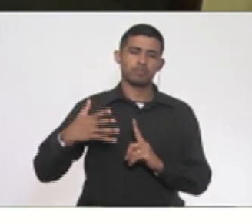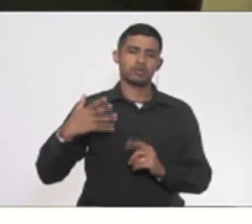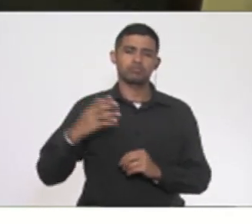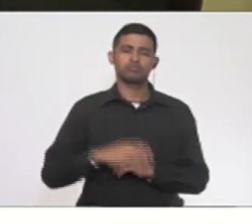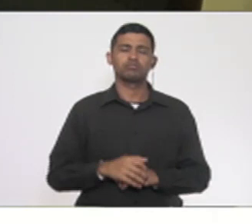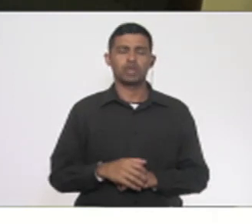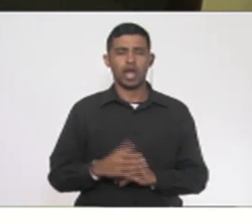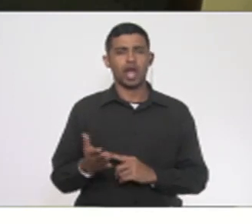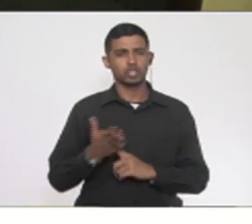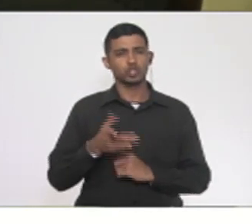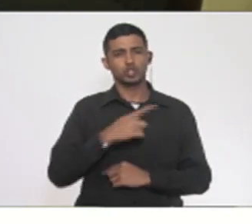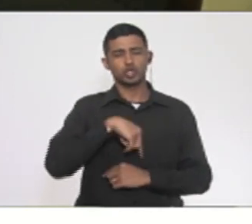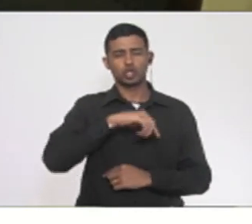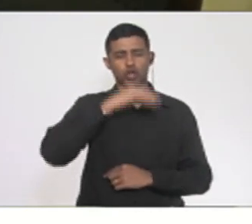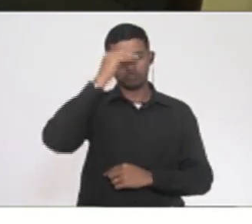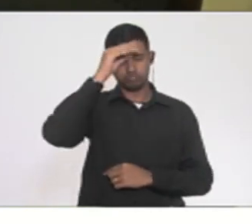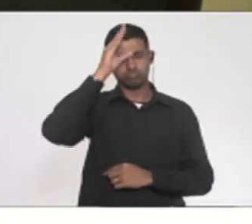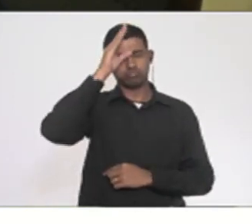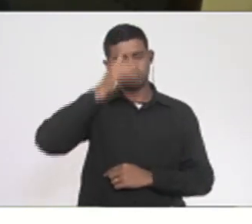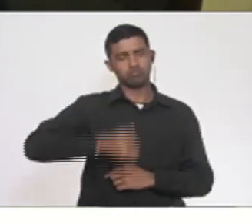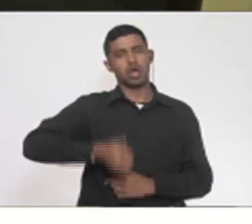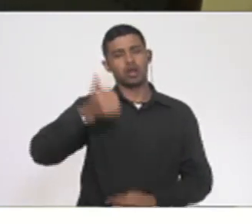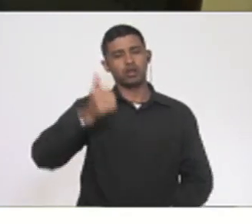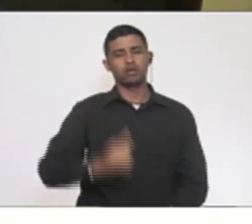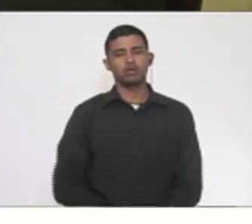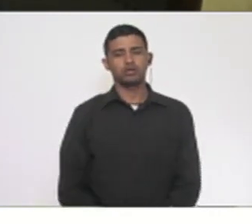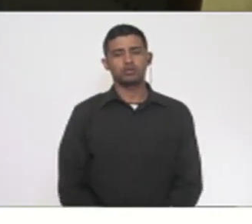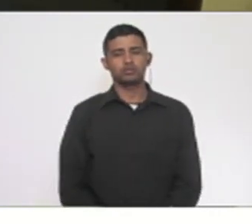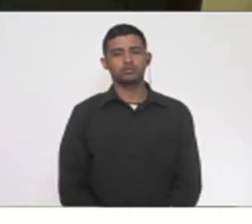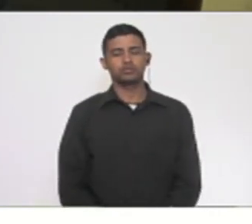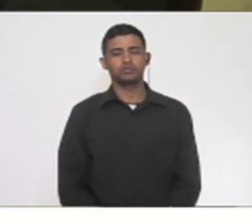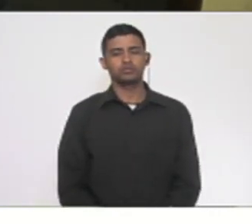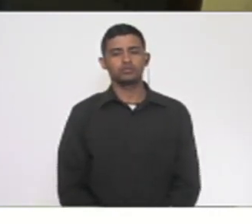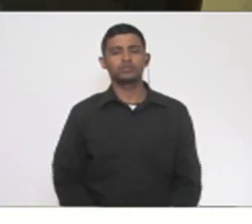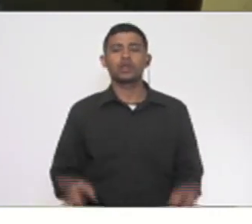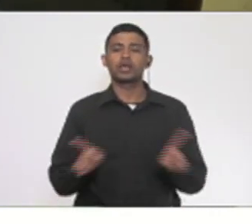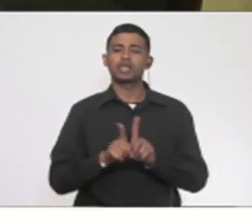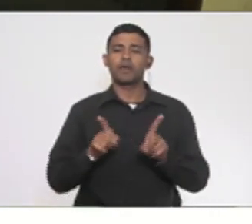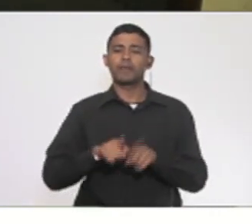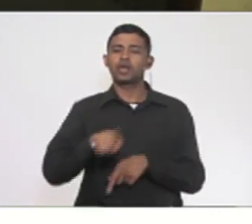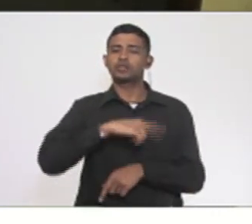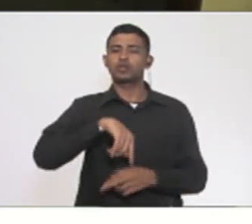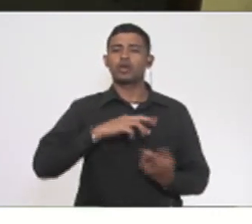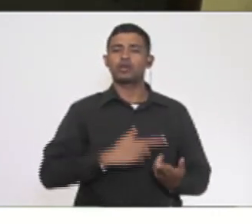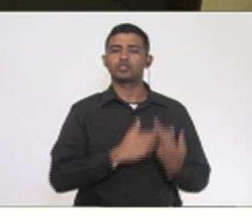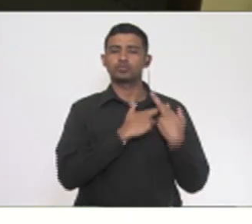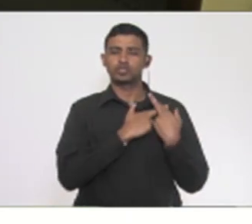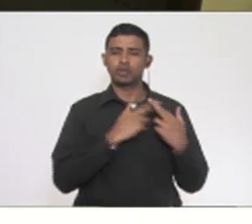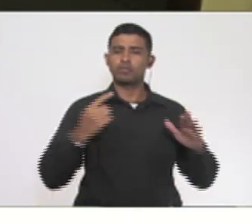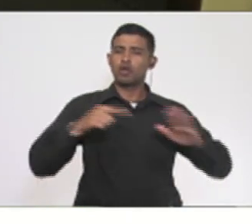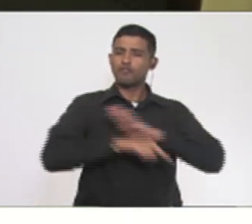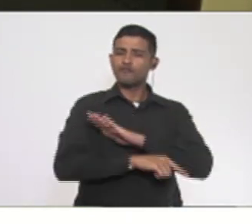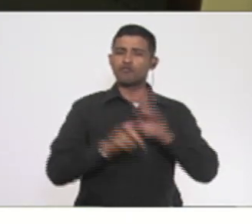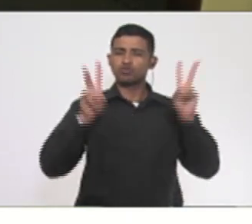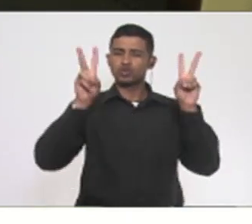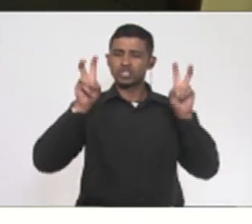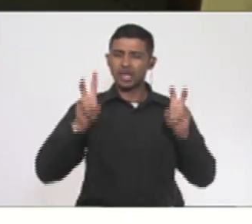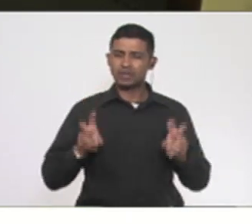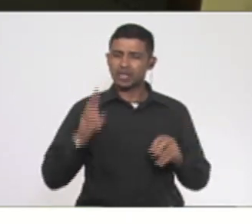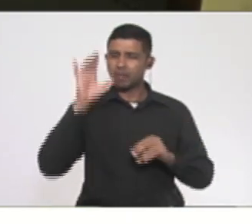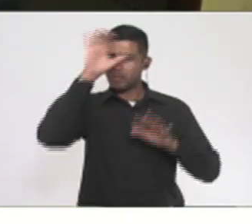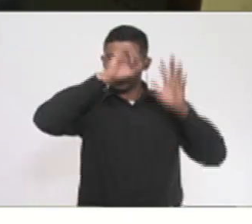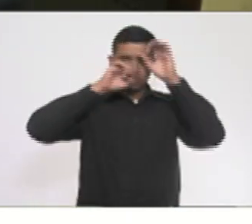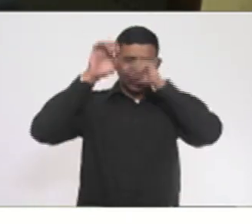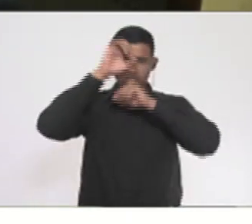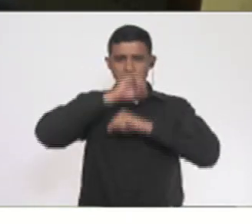um conhecimento muito maior, né? E também com o dever hoje de nos aprofundarmos mais, presidente, e